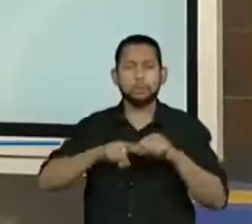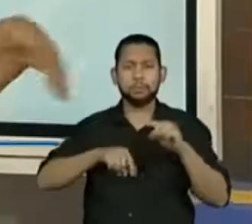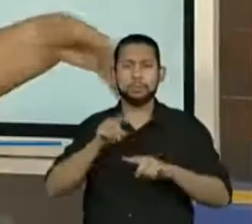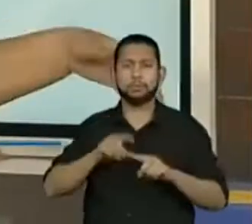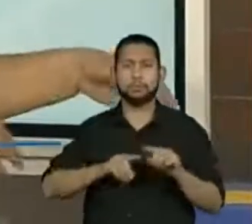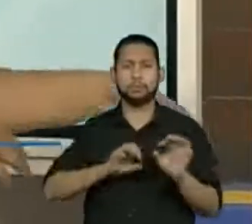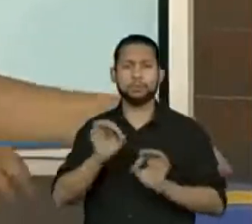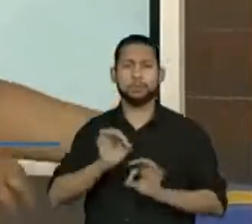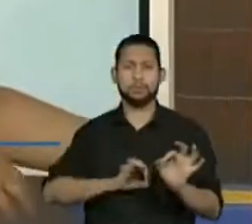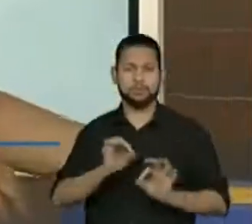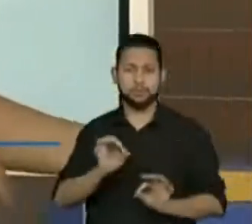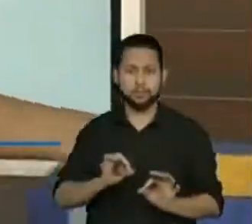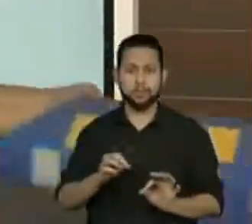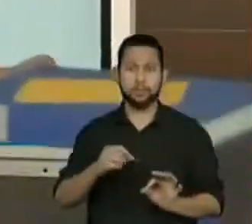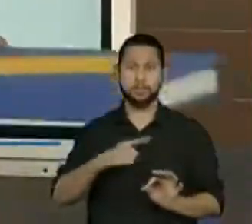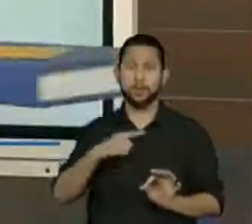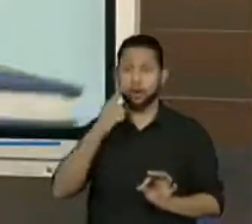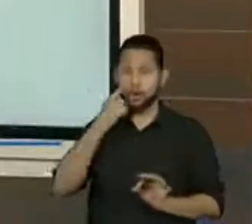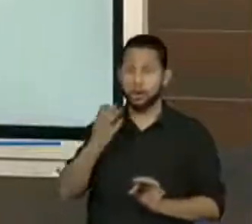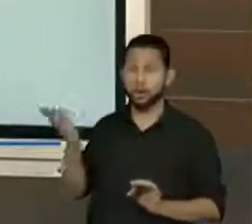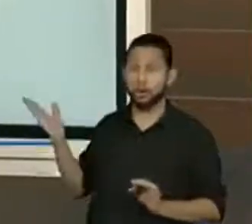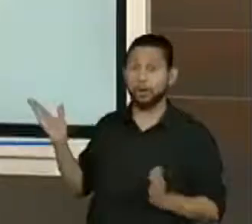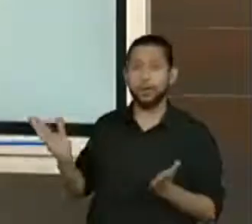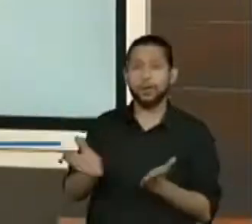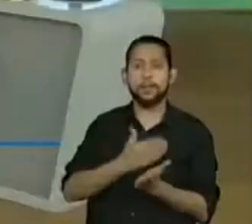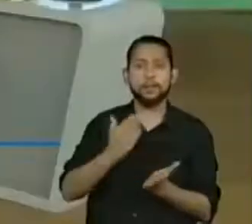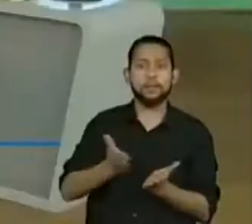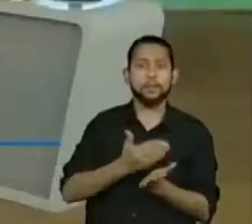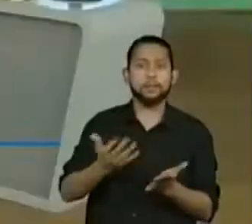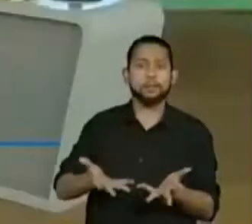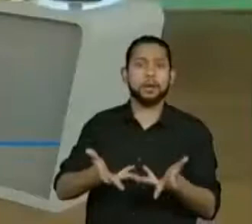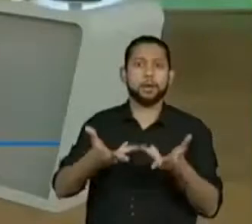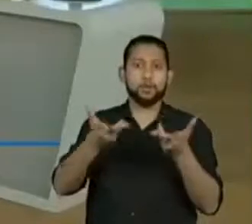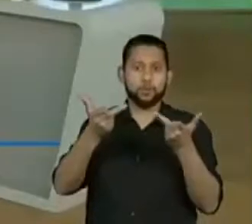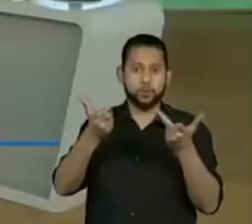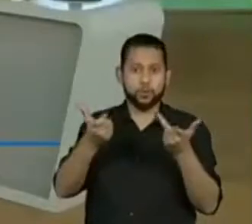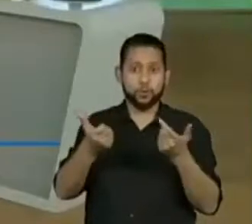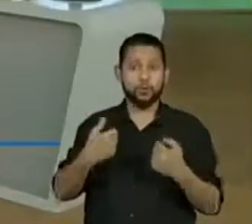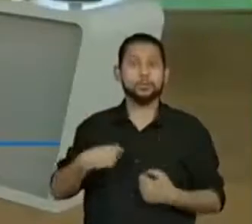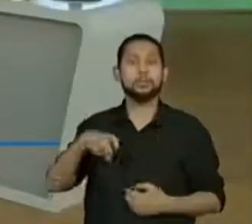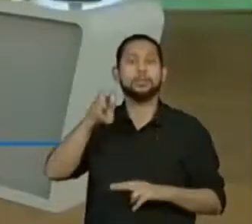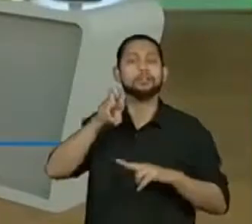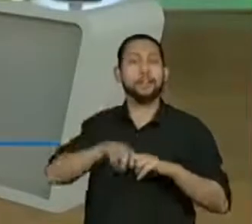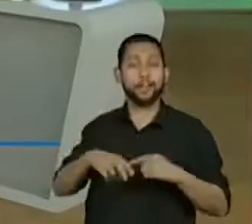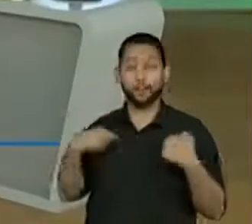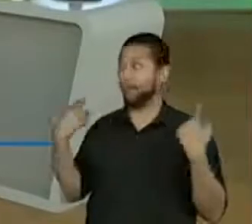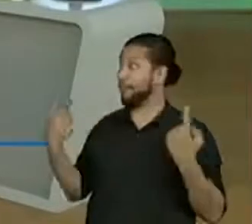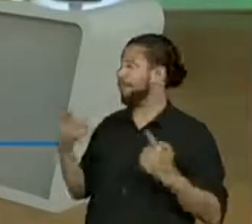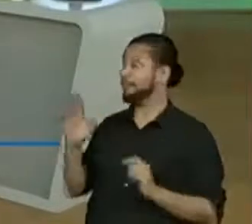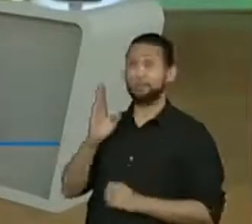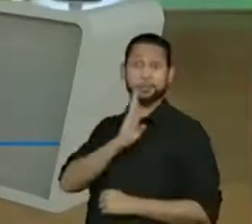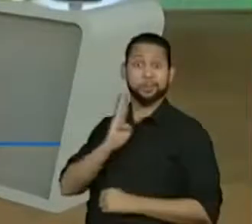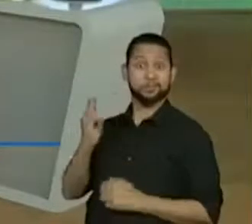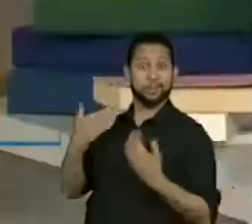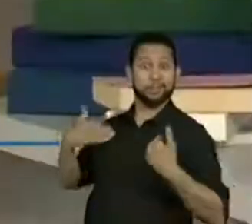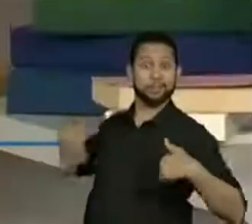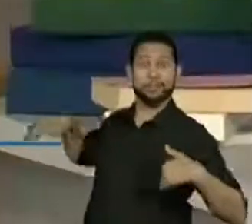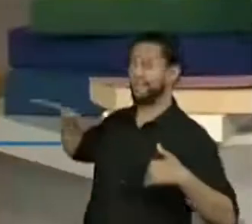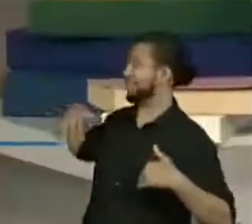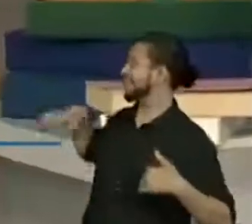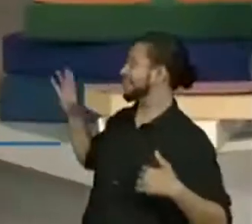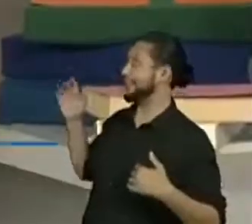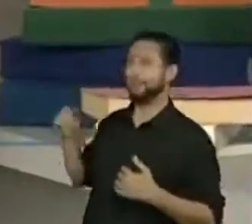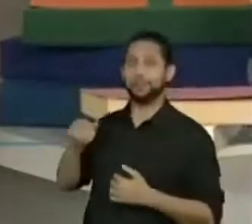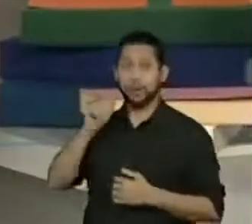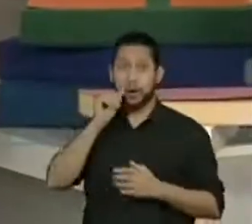material Sara eu tenho um livro aqui lindo maravilhoso eu vou sentar na nossa biblioteca chique eterno aqui porque